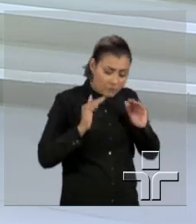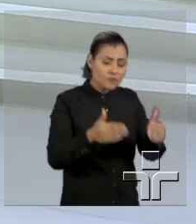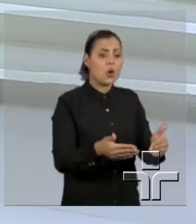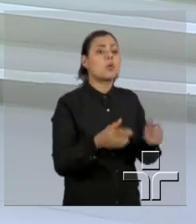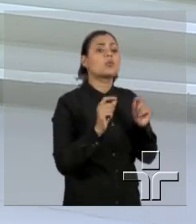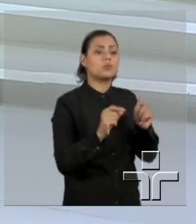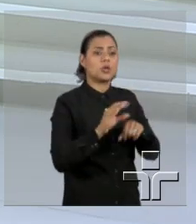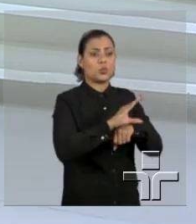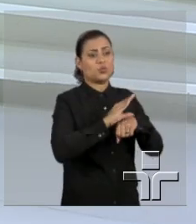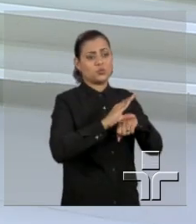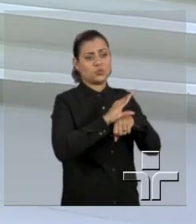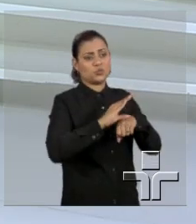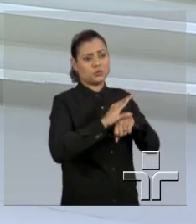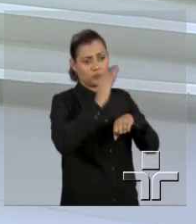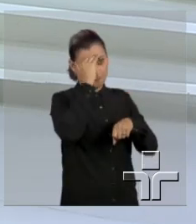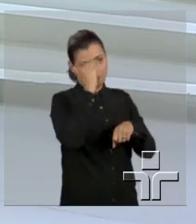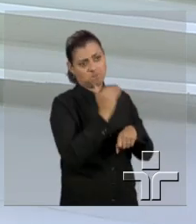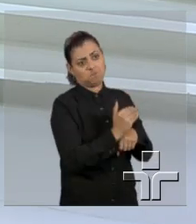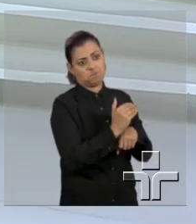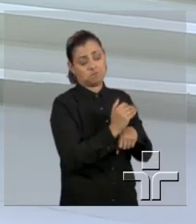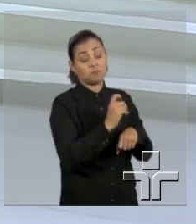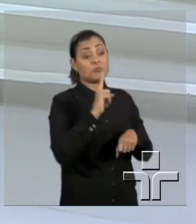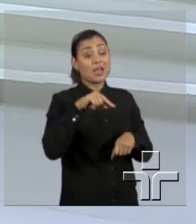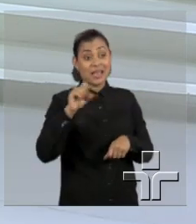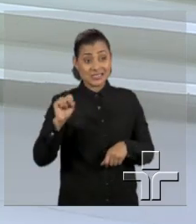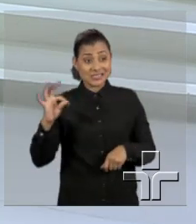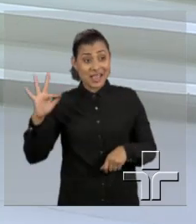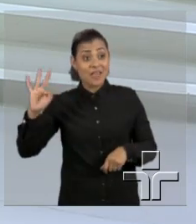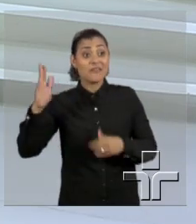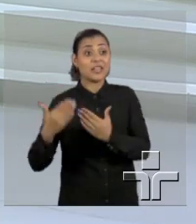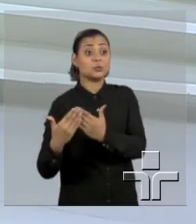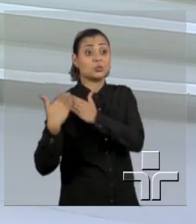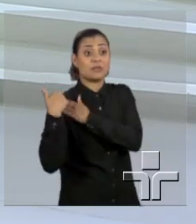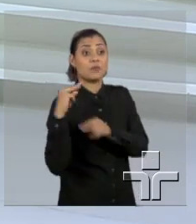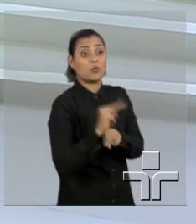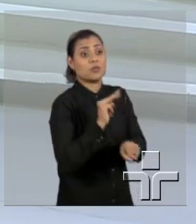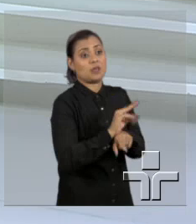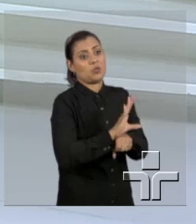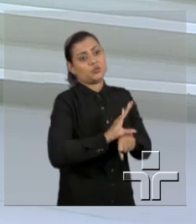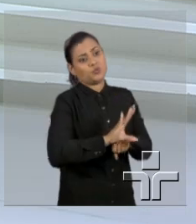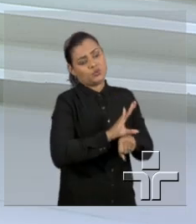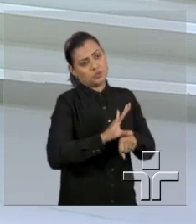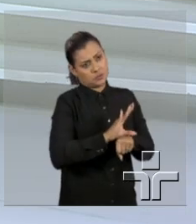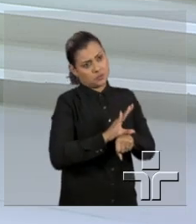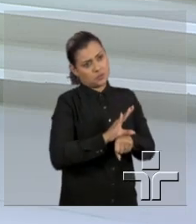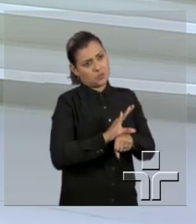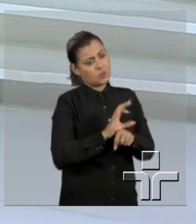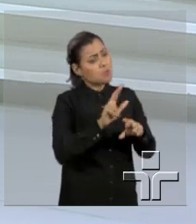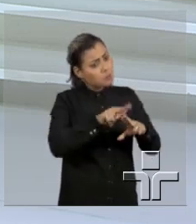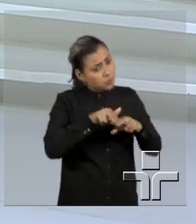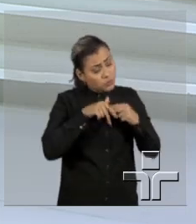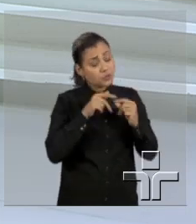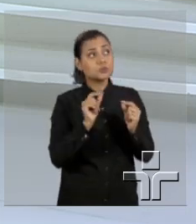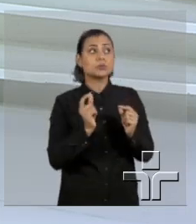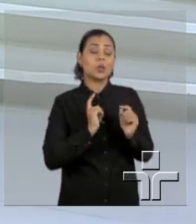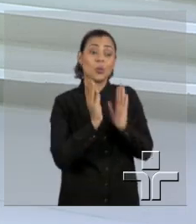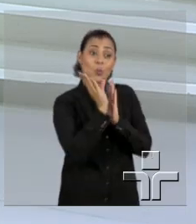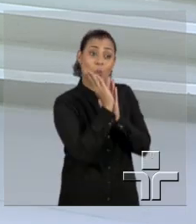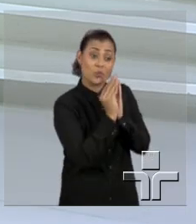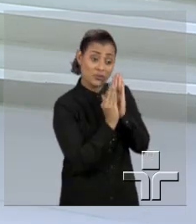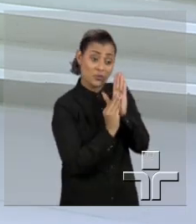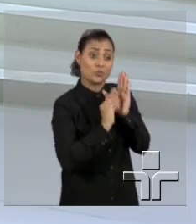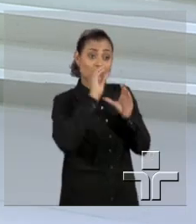a Constituição. É o guardião maior da Constituição. E, de preferência, pelos conteúdos